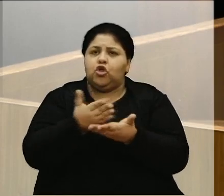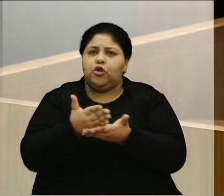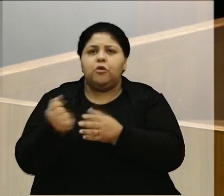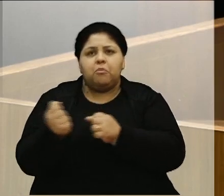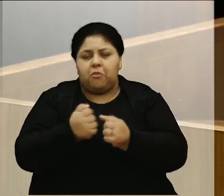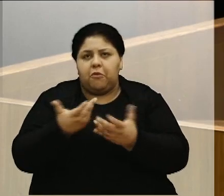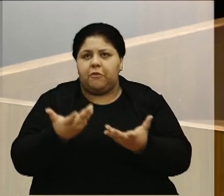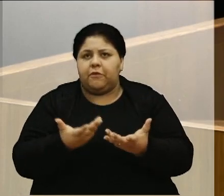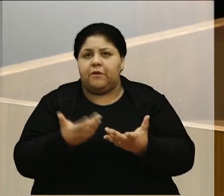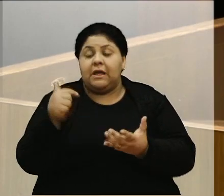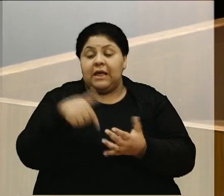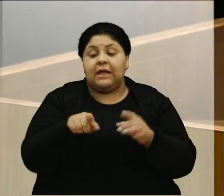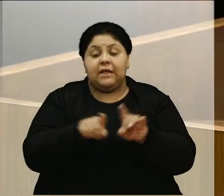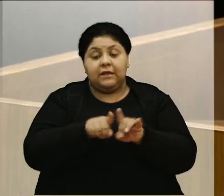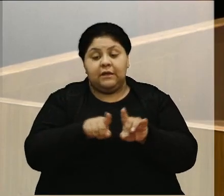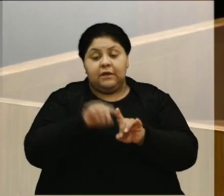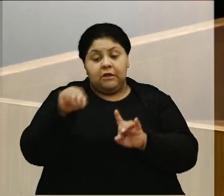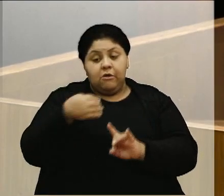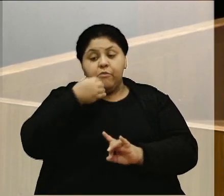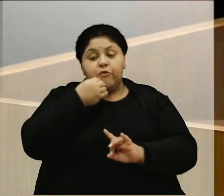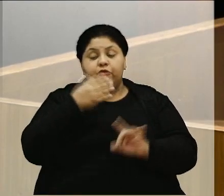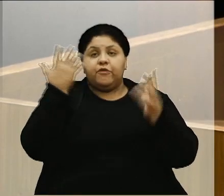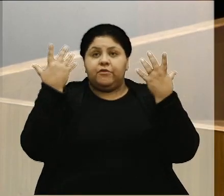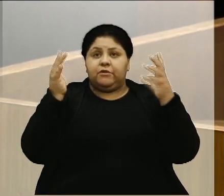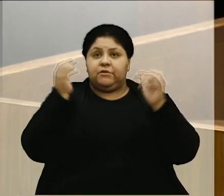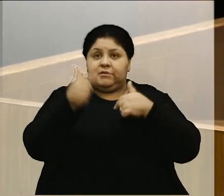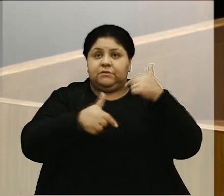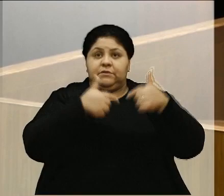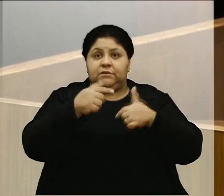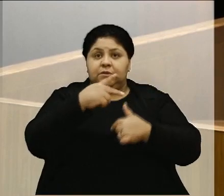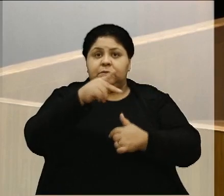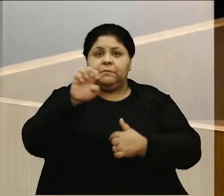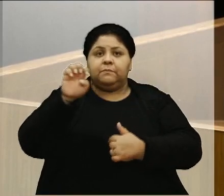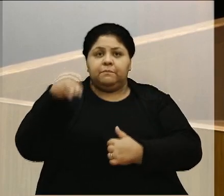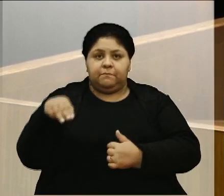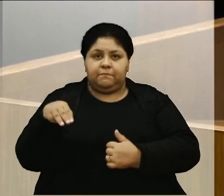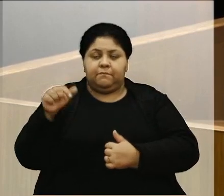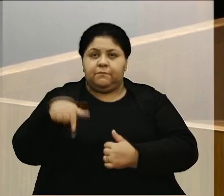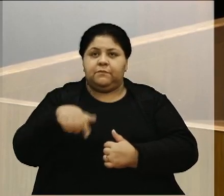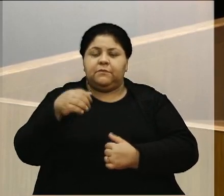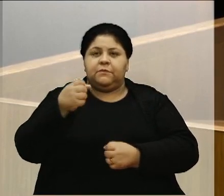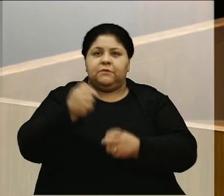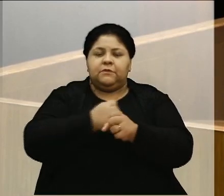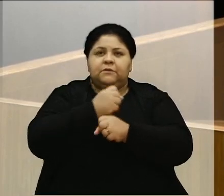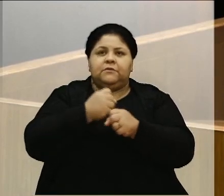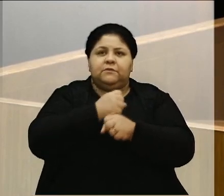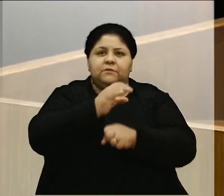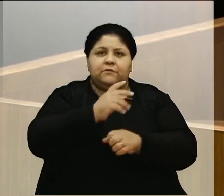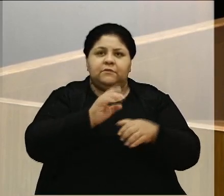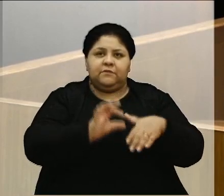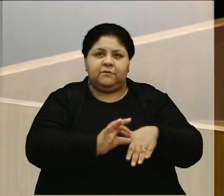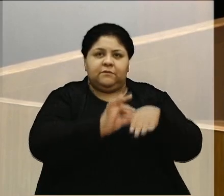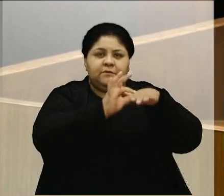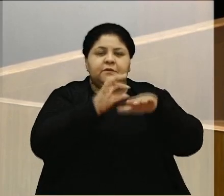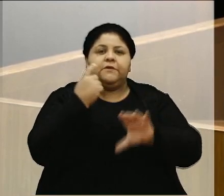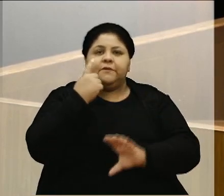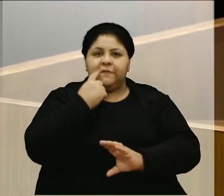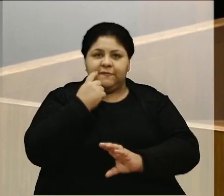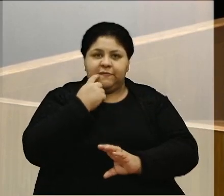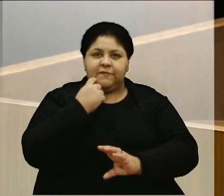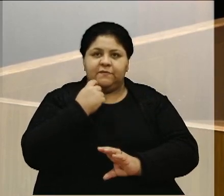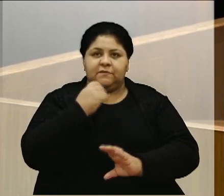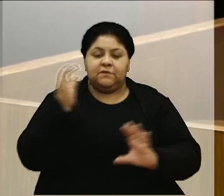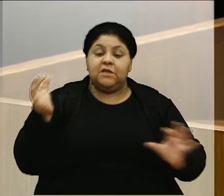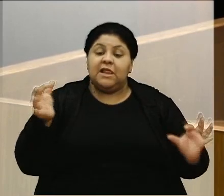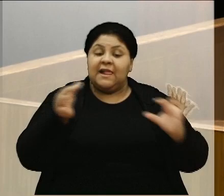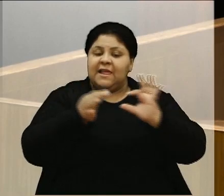possíveis. Aqui também aproveito para parabenizar o trabalho da PEN, neste ano sob liderança da vereadora Rose Frigeri, que une